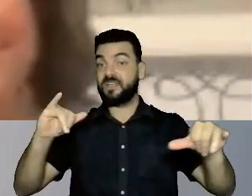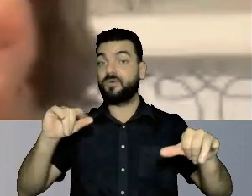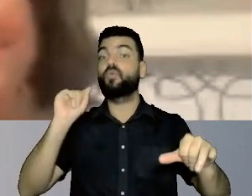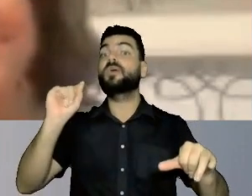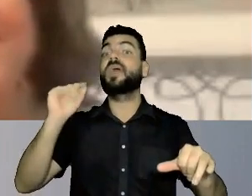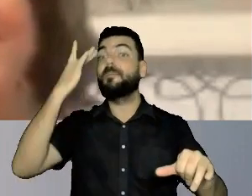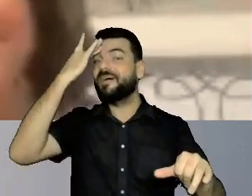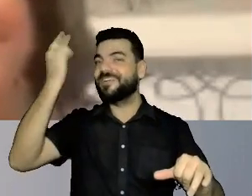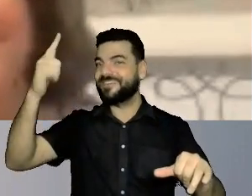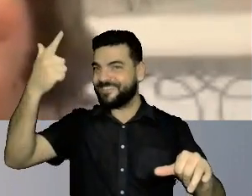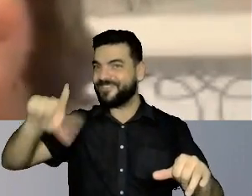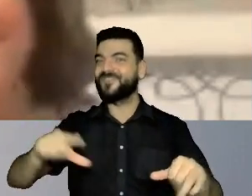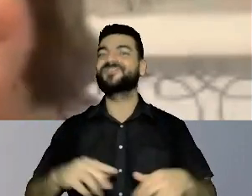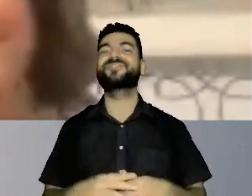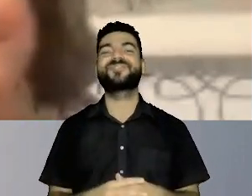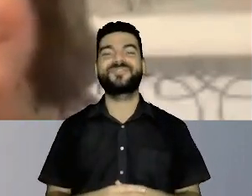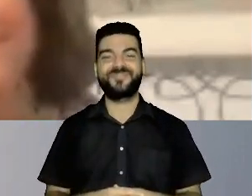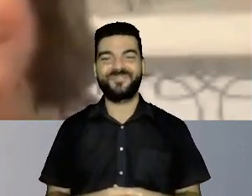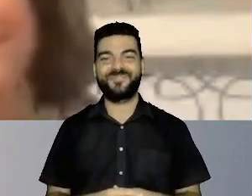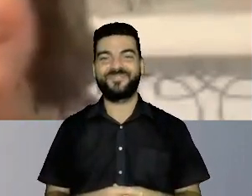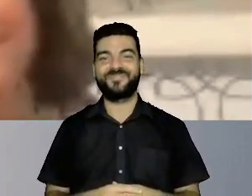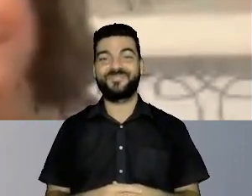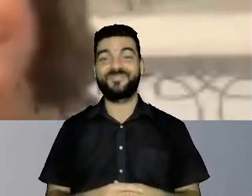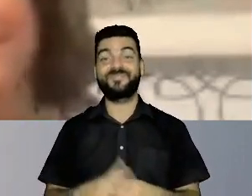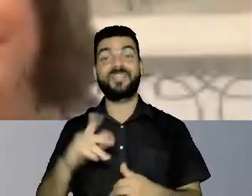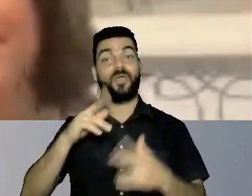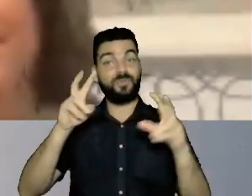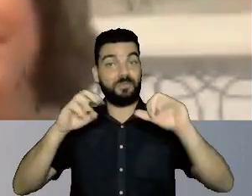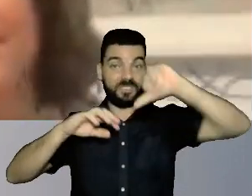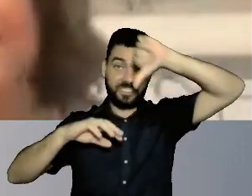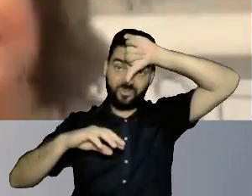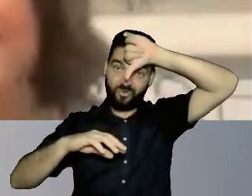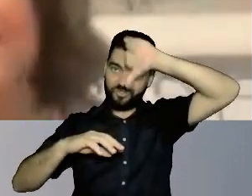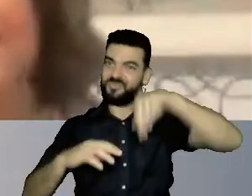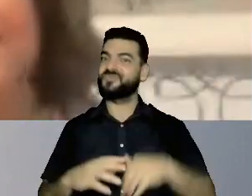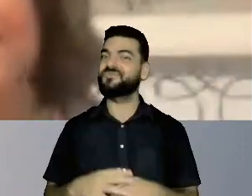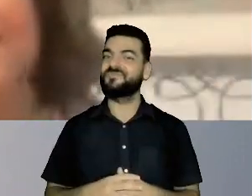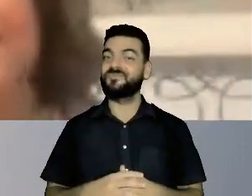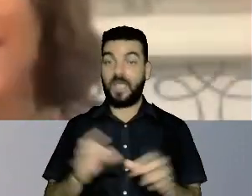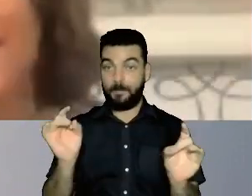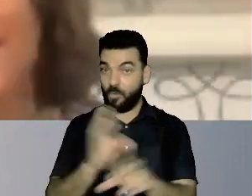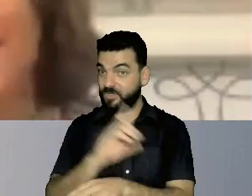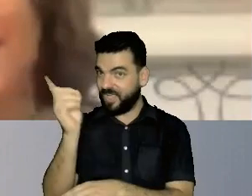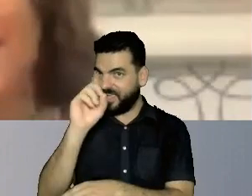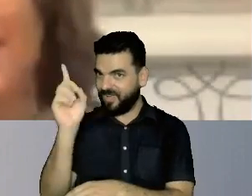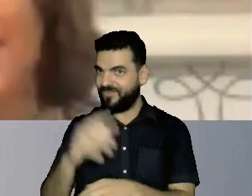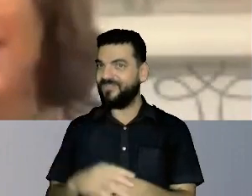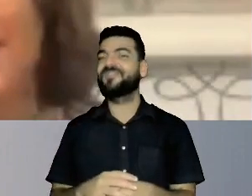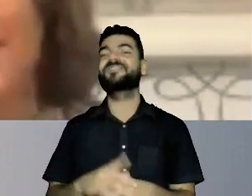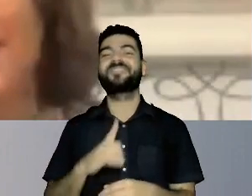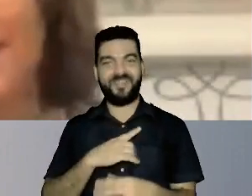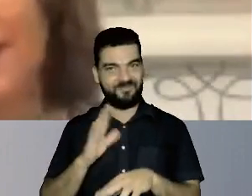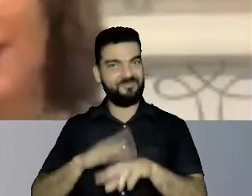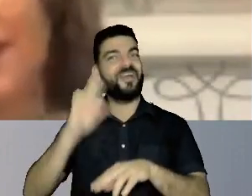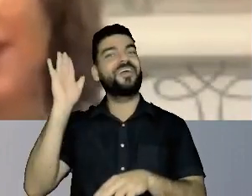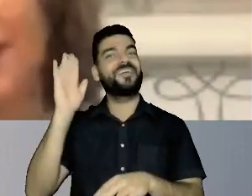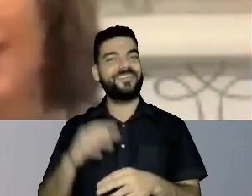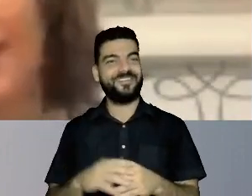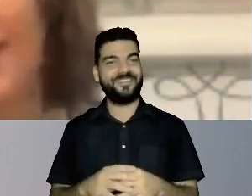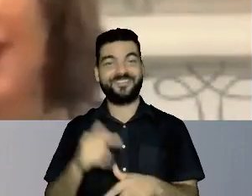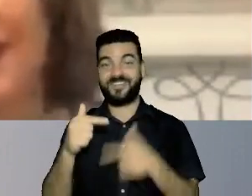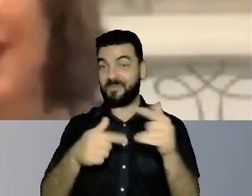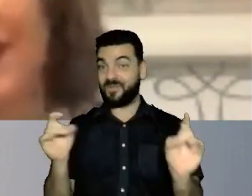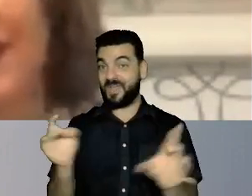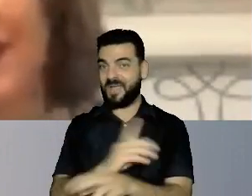isso. Eu gostaria de encerrar também anunciando o evento de amanhã, né,